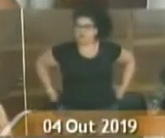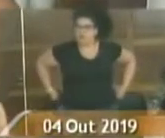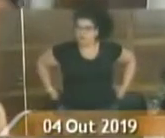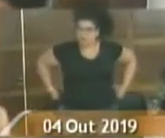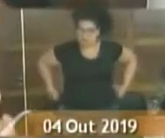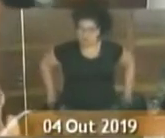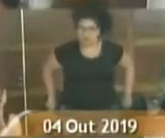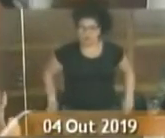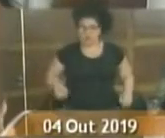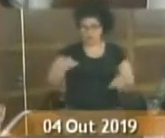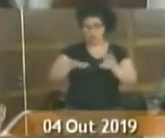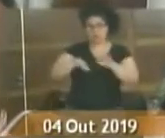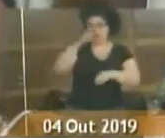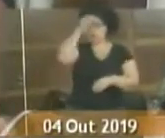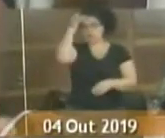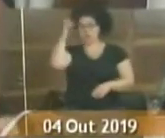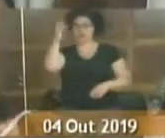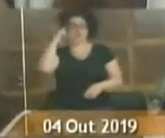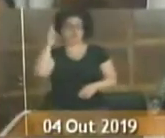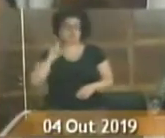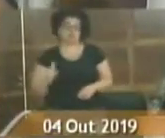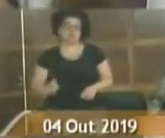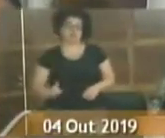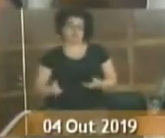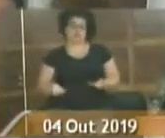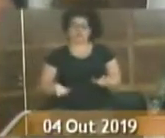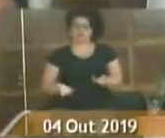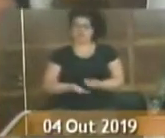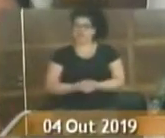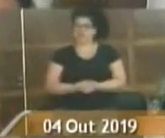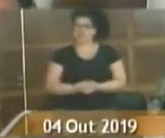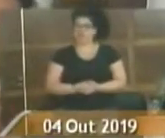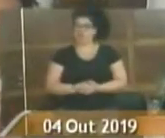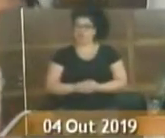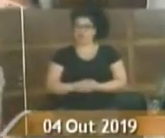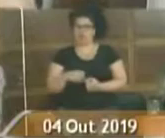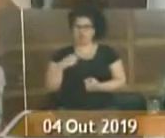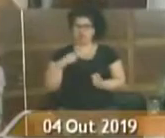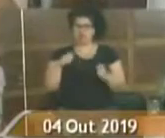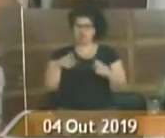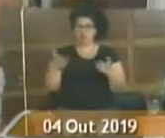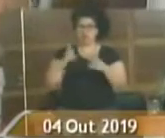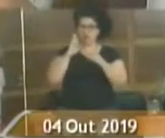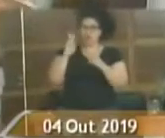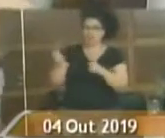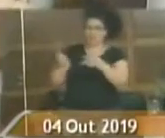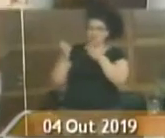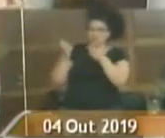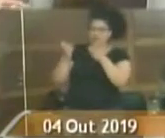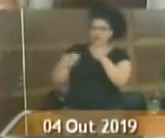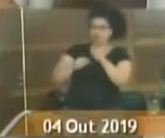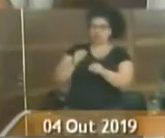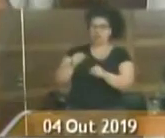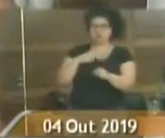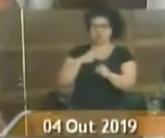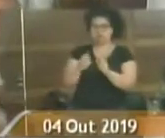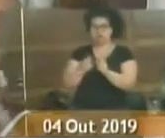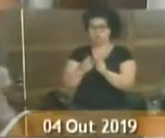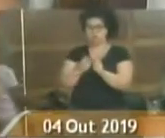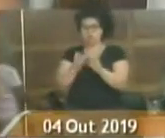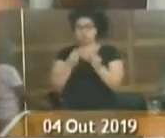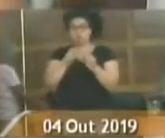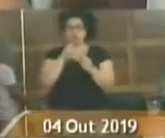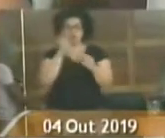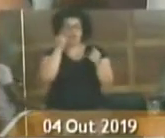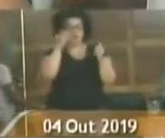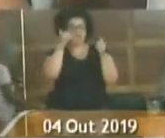às vezes, não sabe. A gente percebe hoje, com o aumento das denúncias,